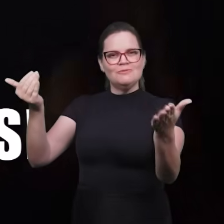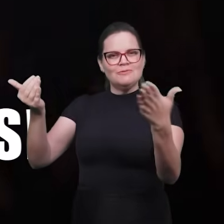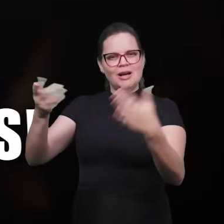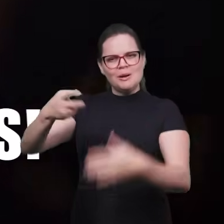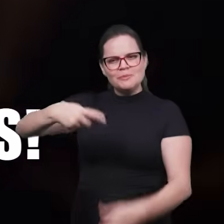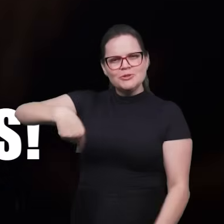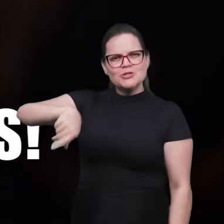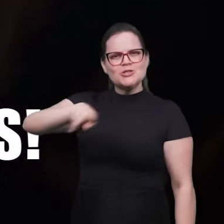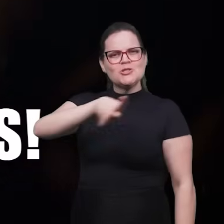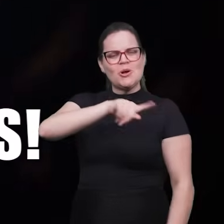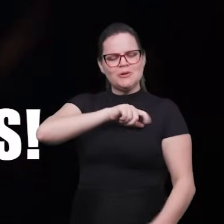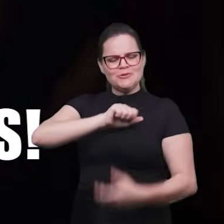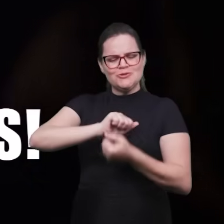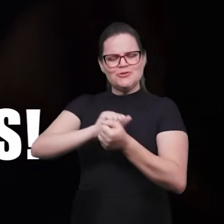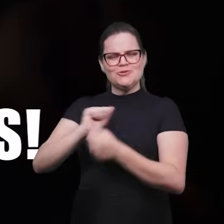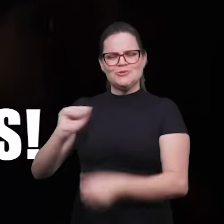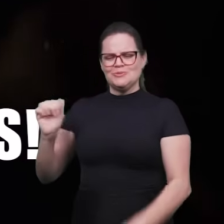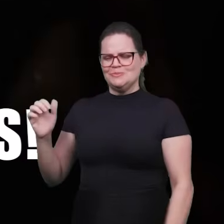Altíssimo